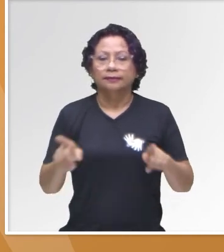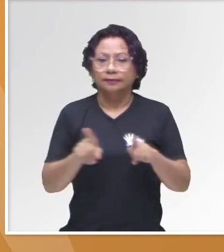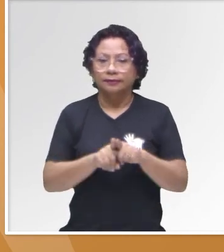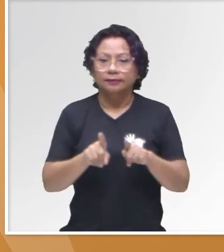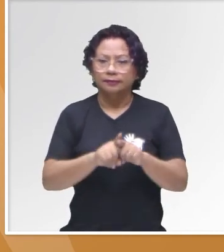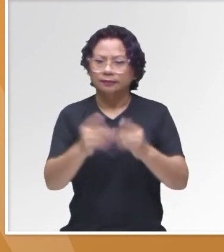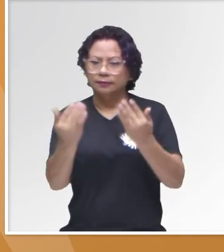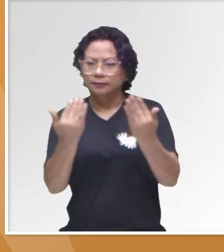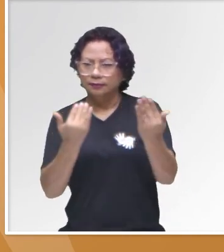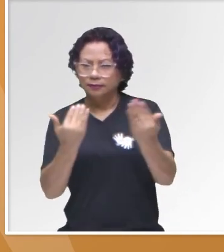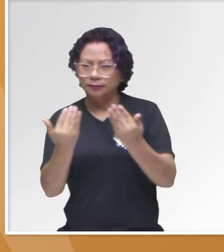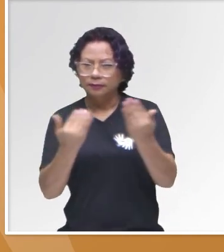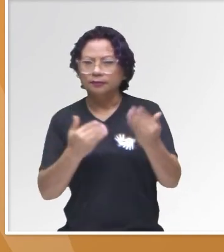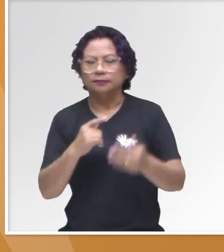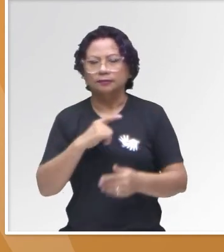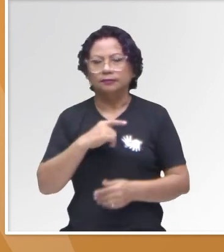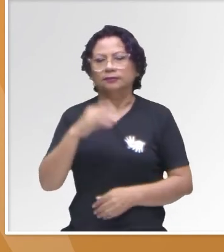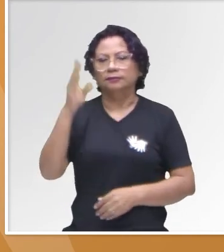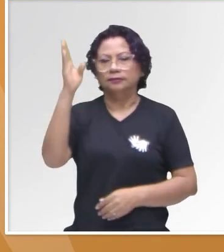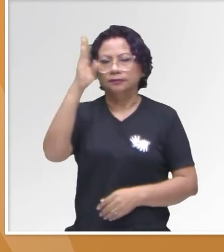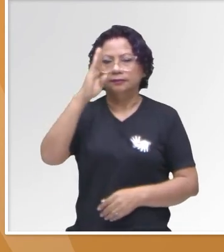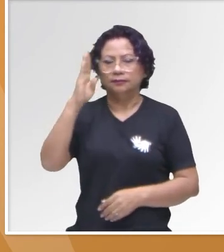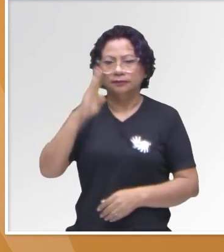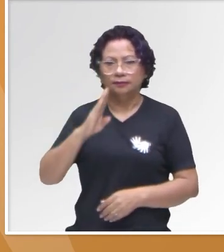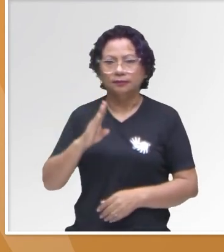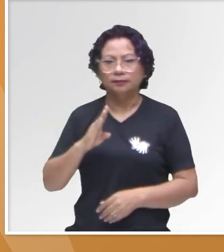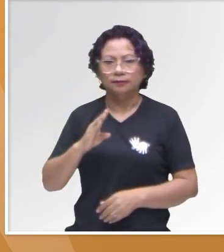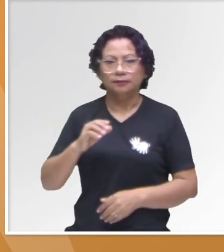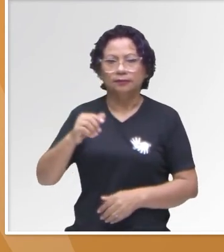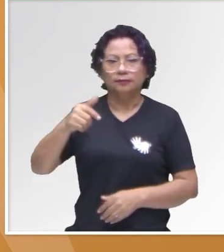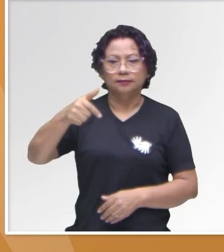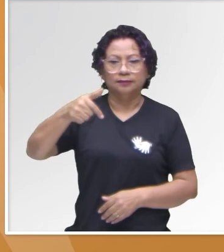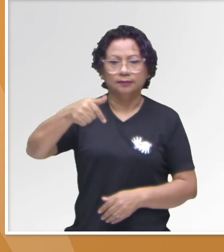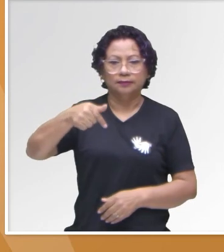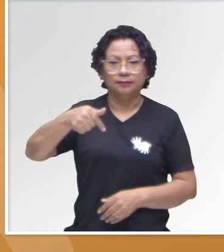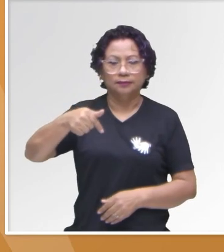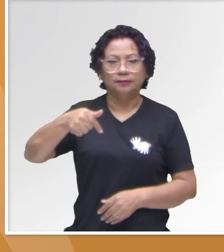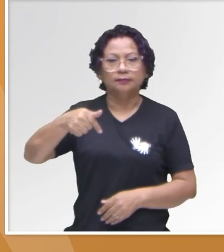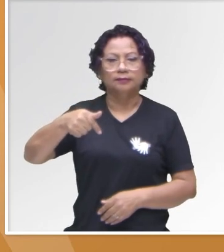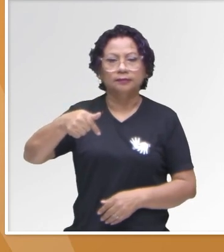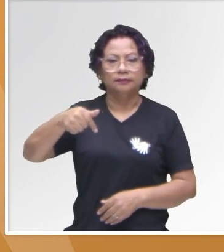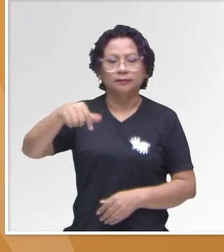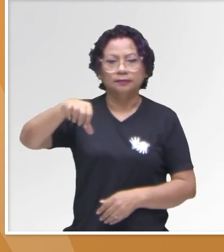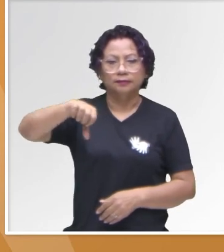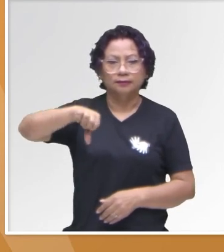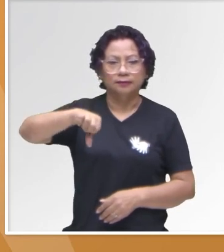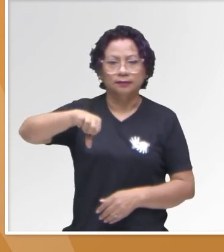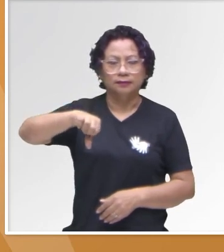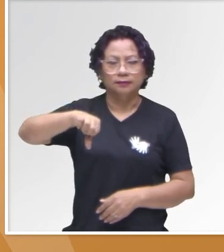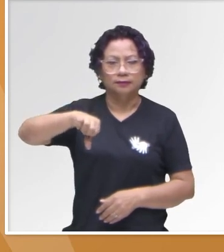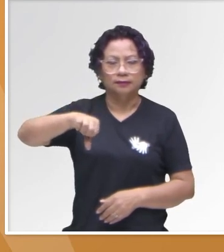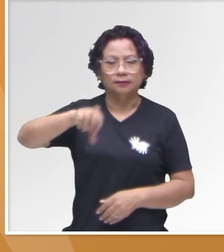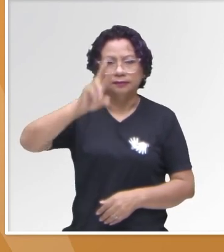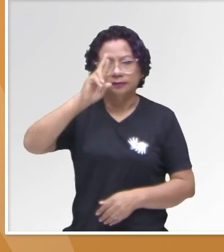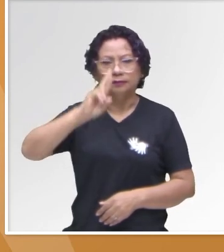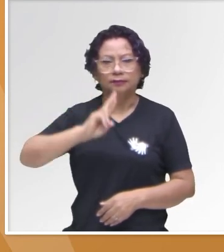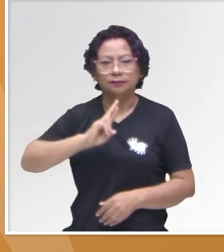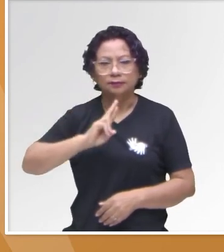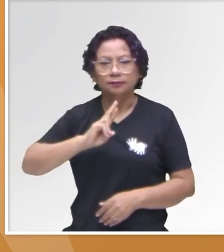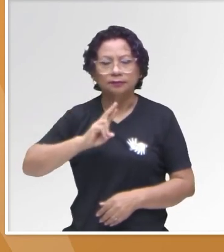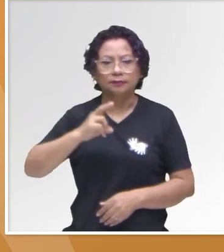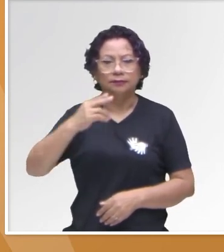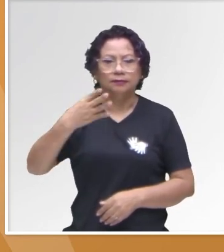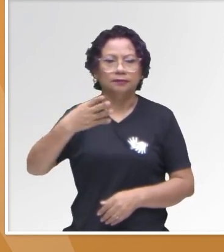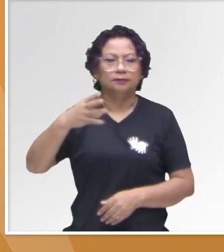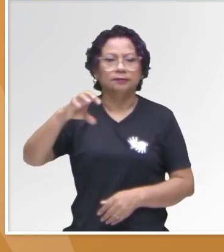comparativo, aqui a gente tem o Brasil ocupando a posição 79º, a Rússia, 49ª posição,